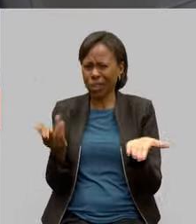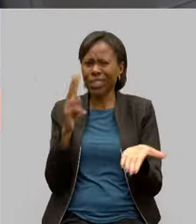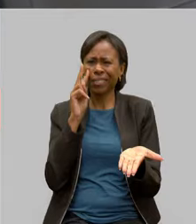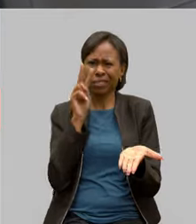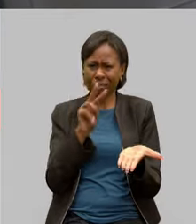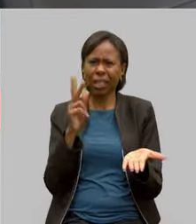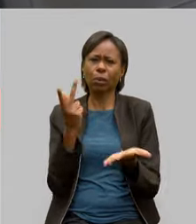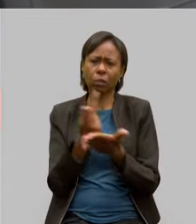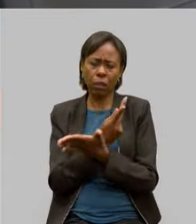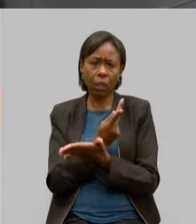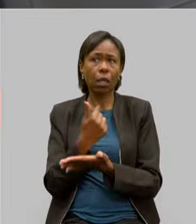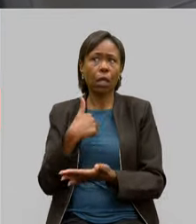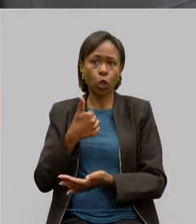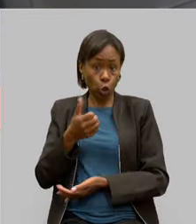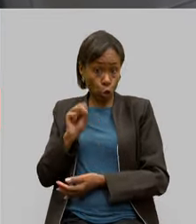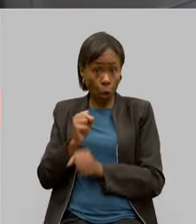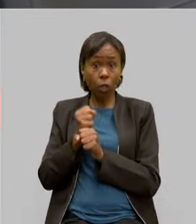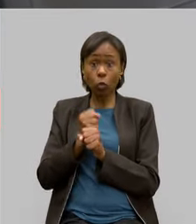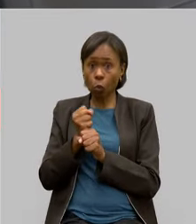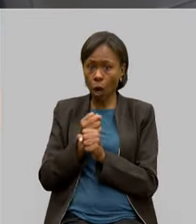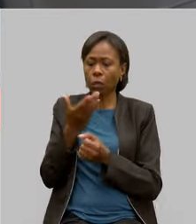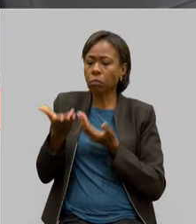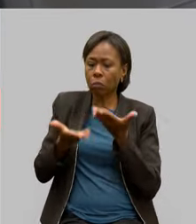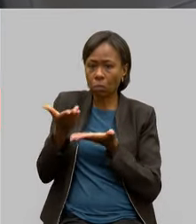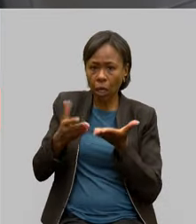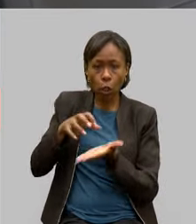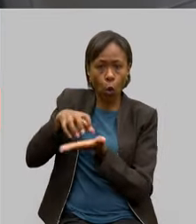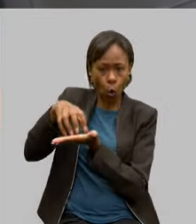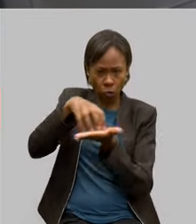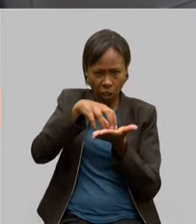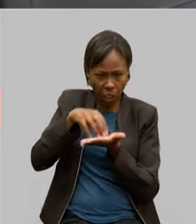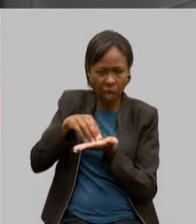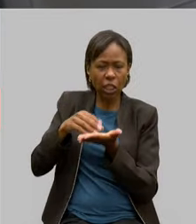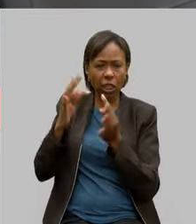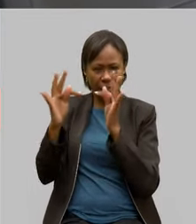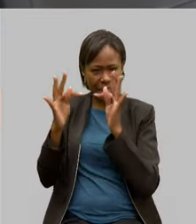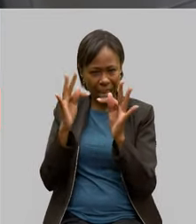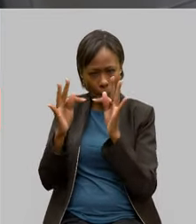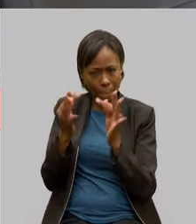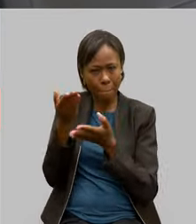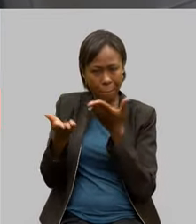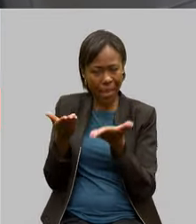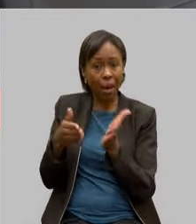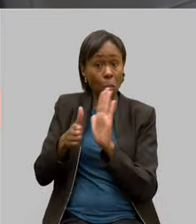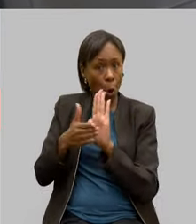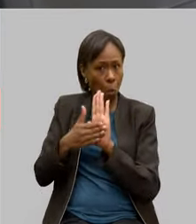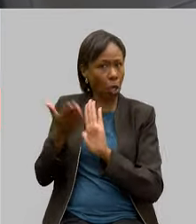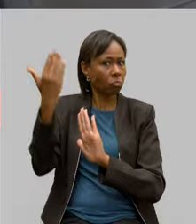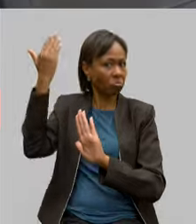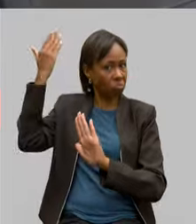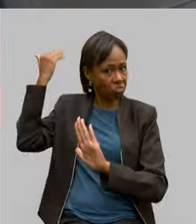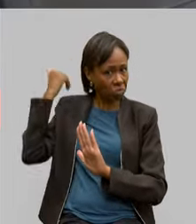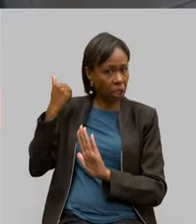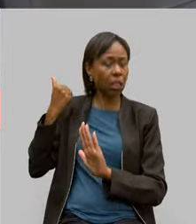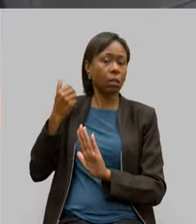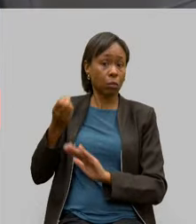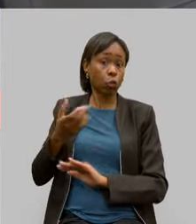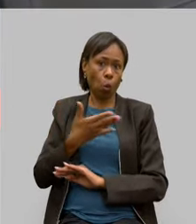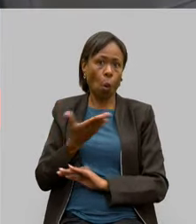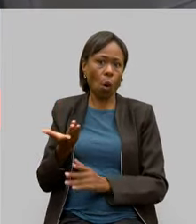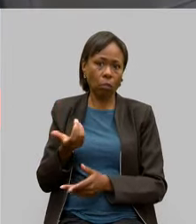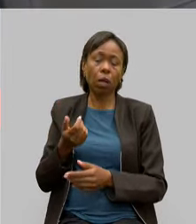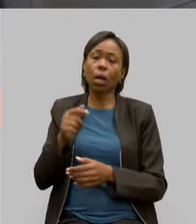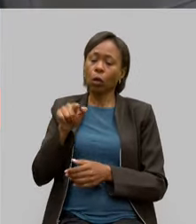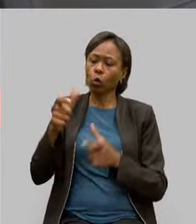de eu ter trabalhado 18 anos com comunidade terapêutica era uma proposta moderna naquela época né era preferível tratá-lo num ambiente